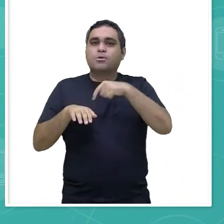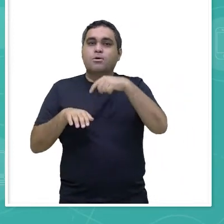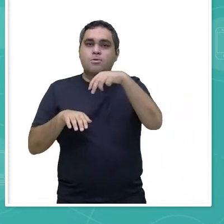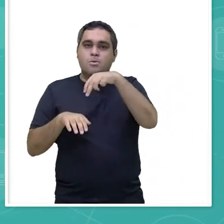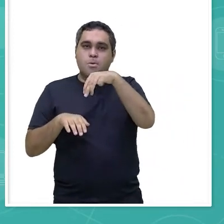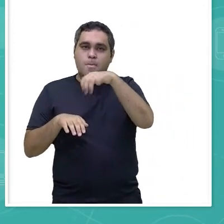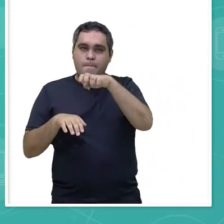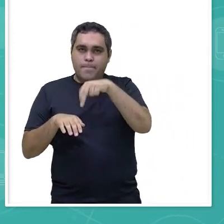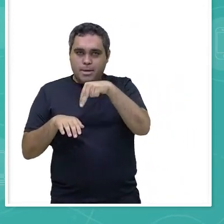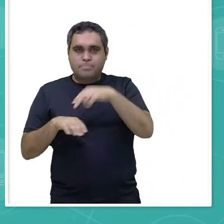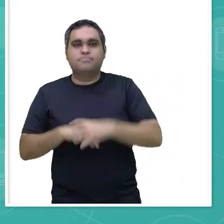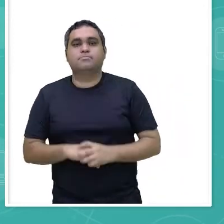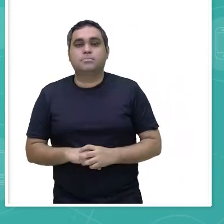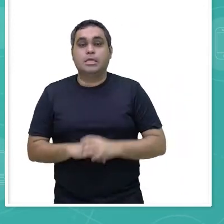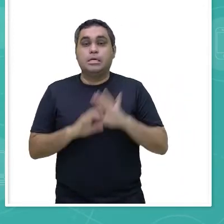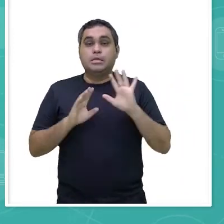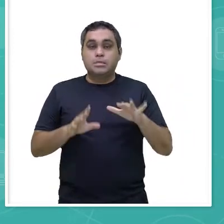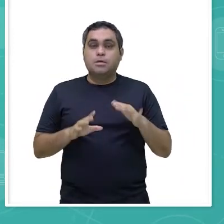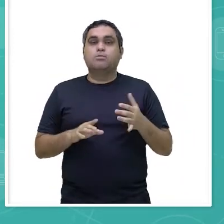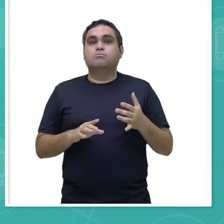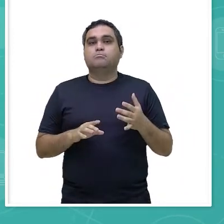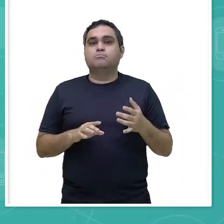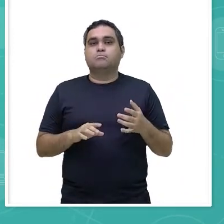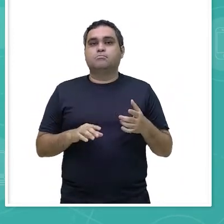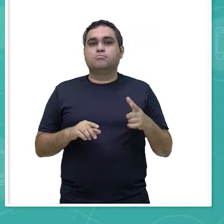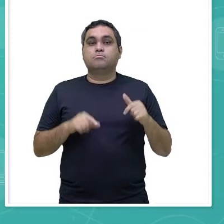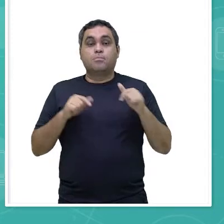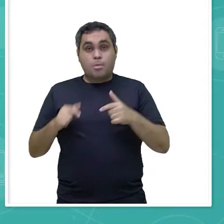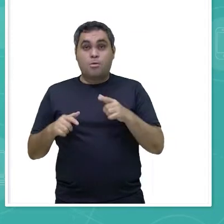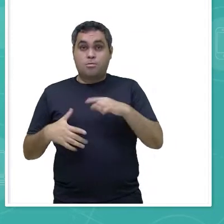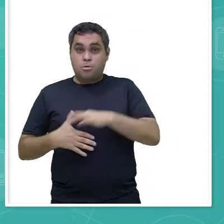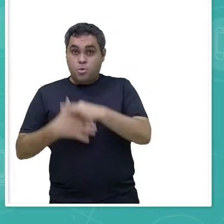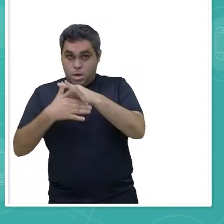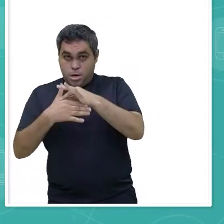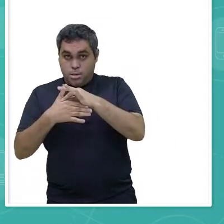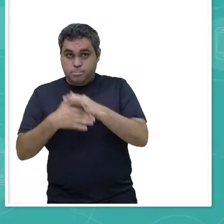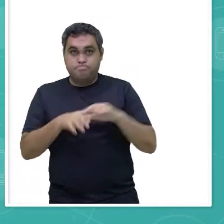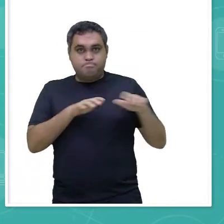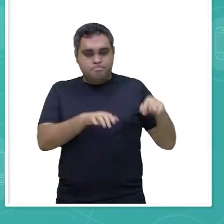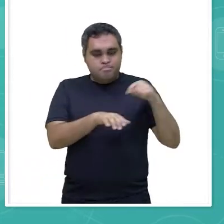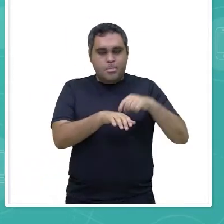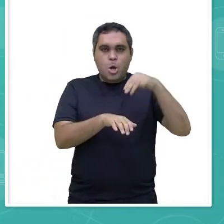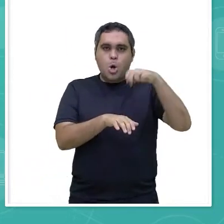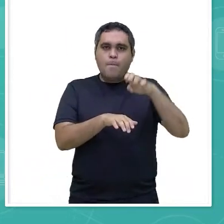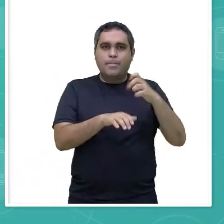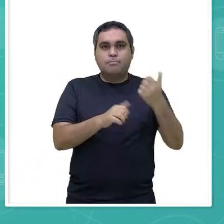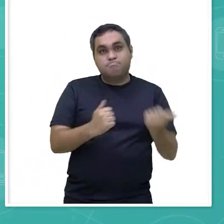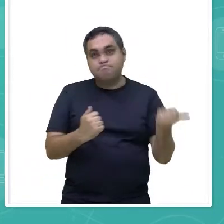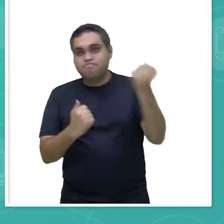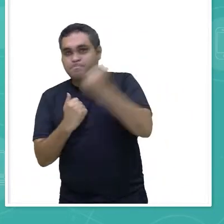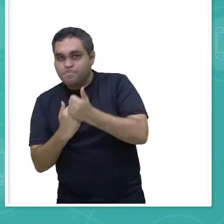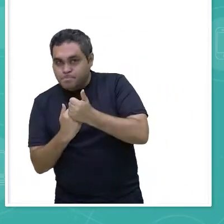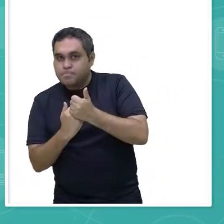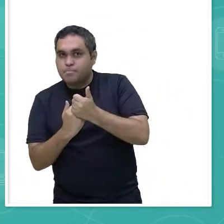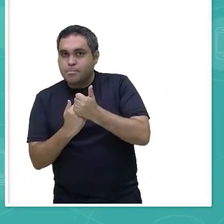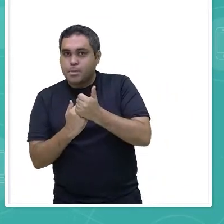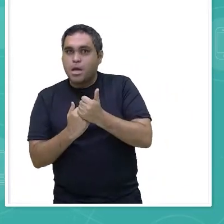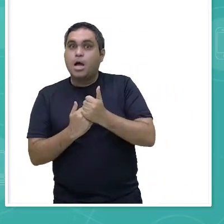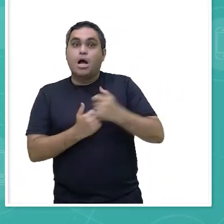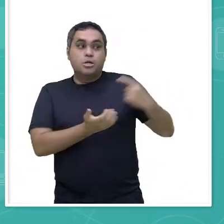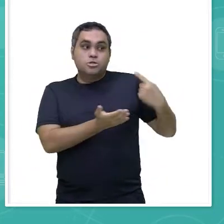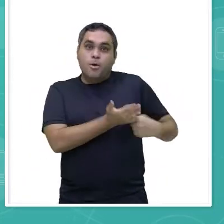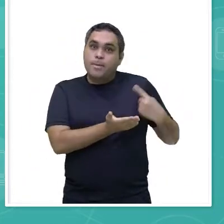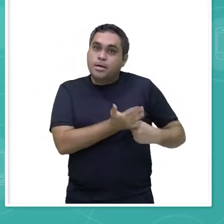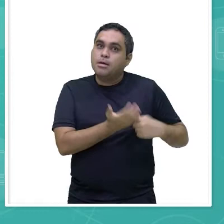é fevereiro de 17, os mencheviques chegam ao poder. O combinado era tirar a Rússia da guerra, certo? Os bolcheviques estão apoiando